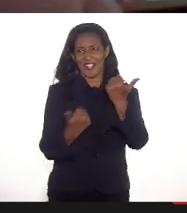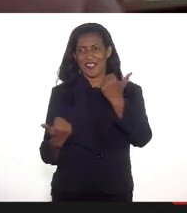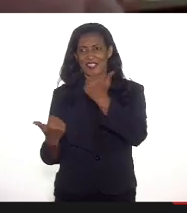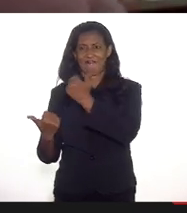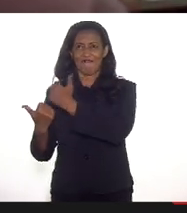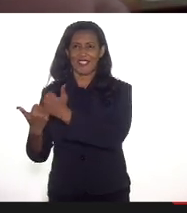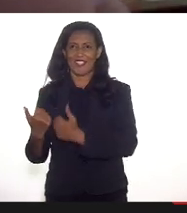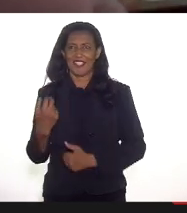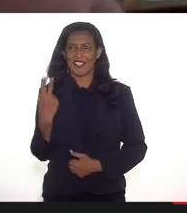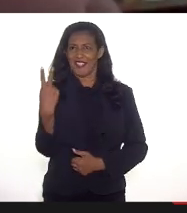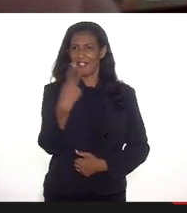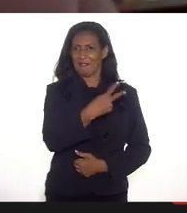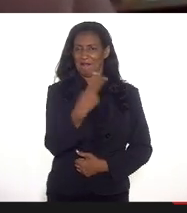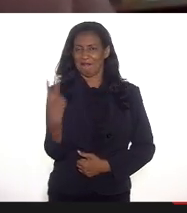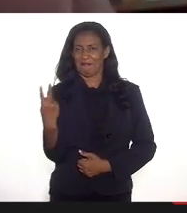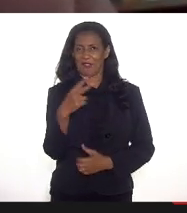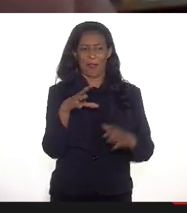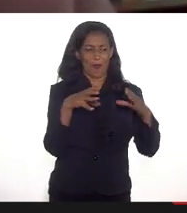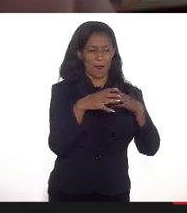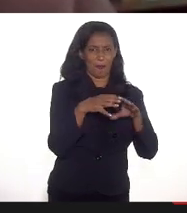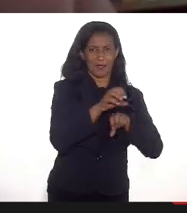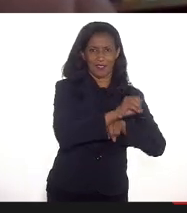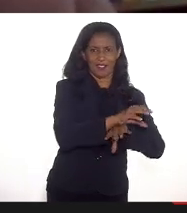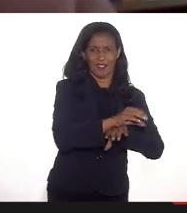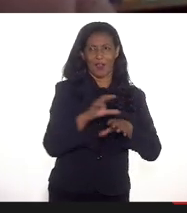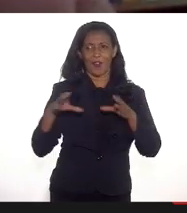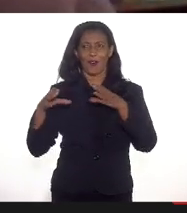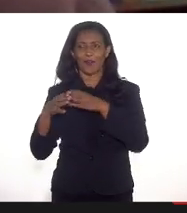Eu queria parabenizar o Flávio e